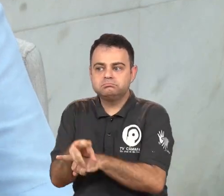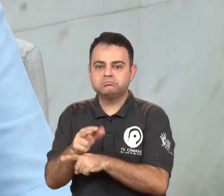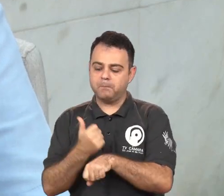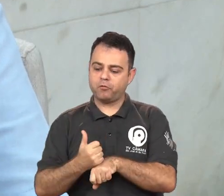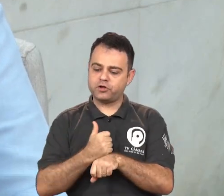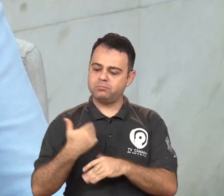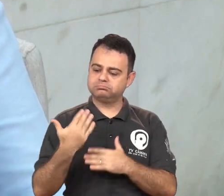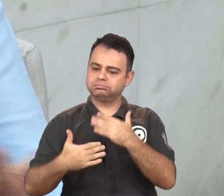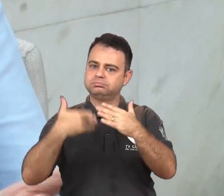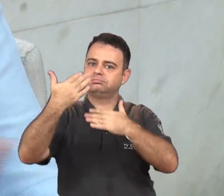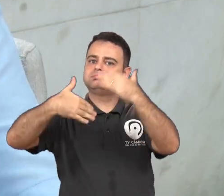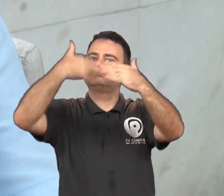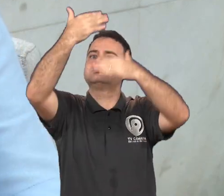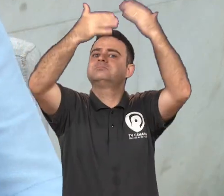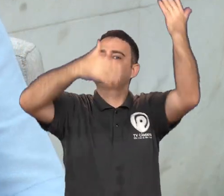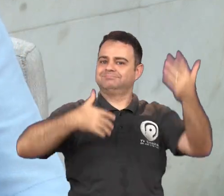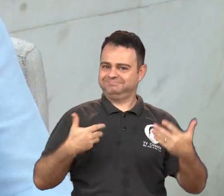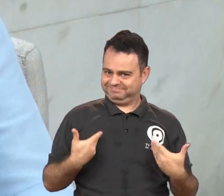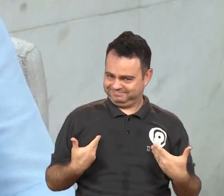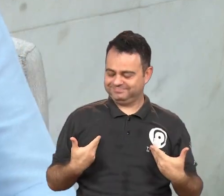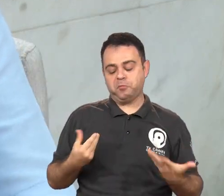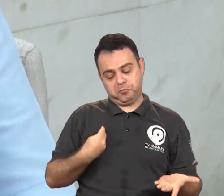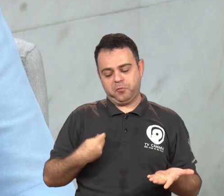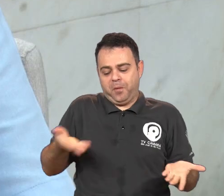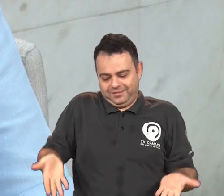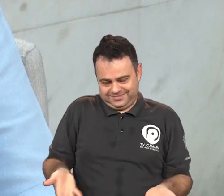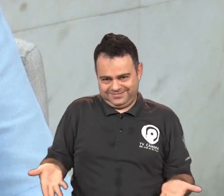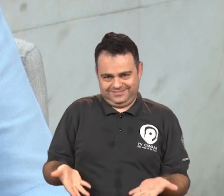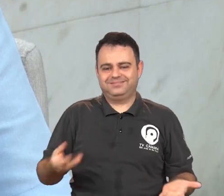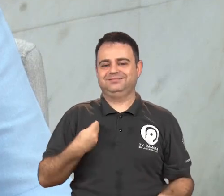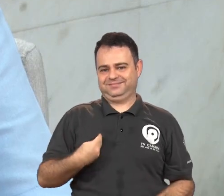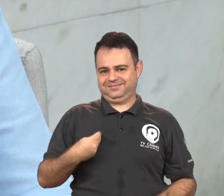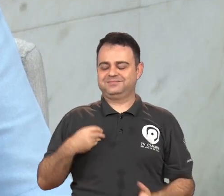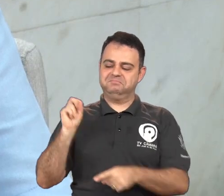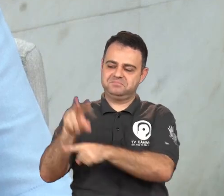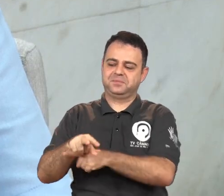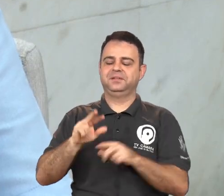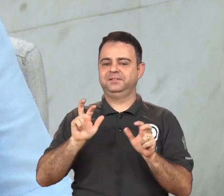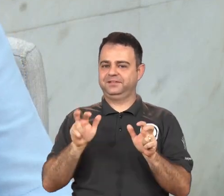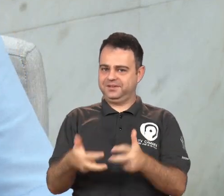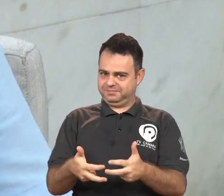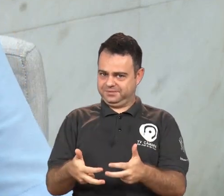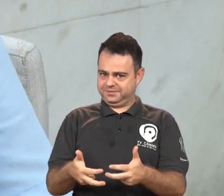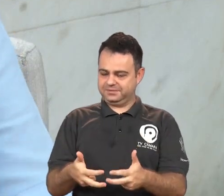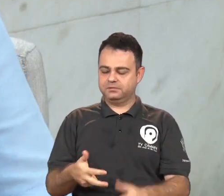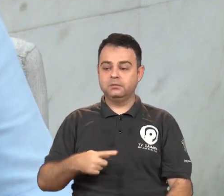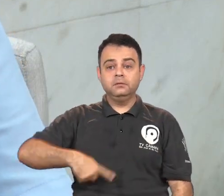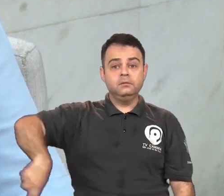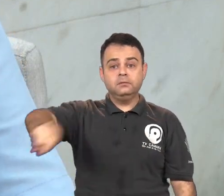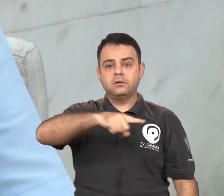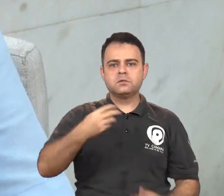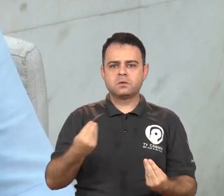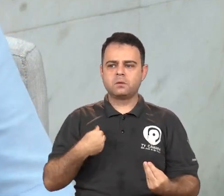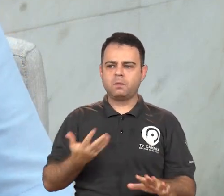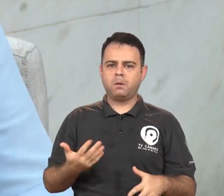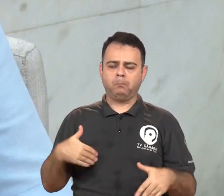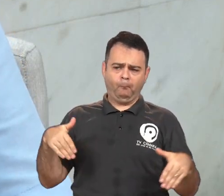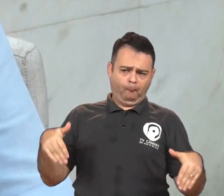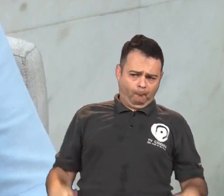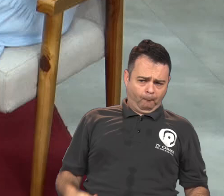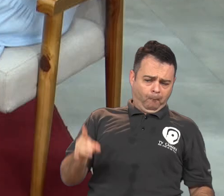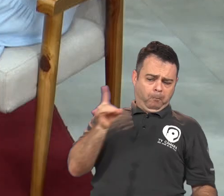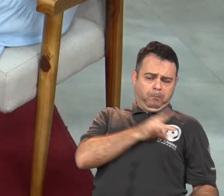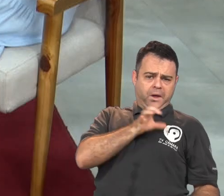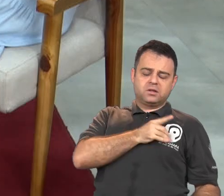profissionalmente e ocupar espaço como eu estou ocupando. Mas, para isso, a gente não pode ter medo de enfrentar. E precisa